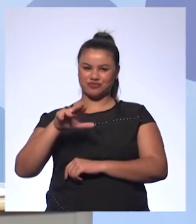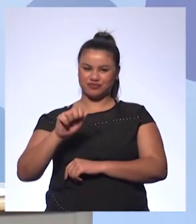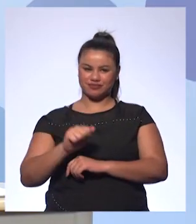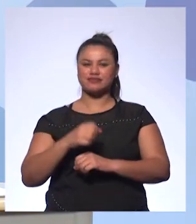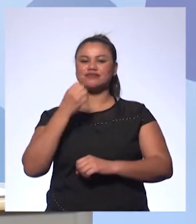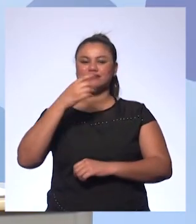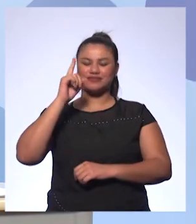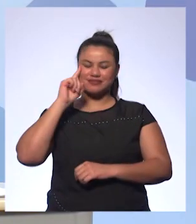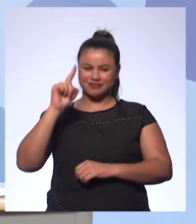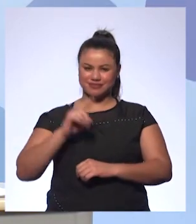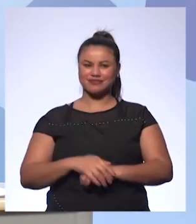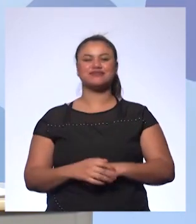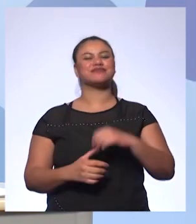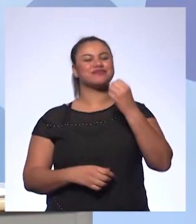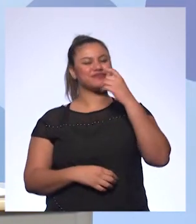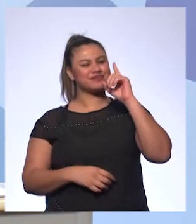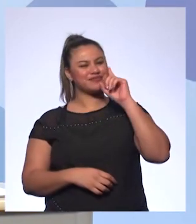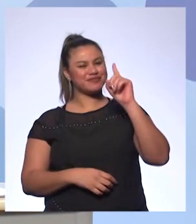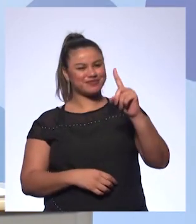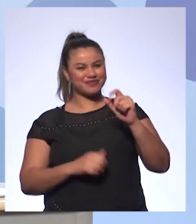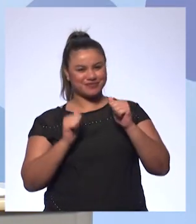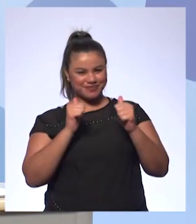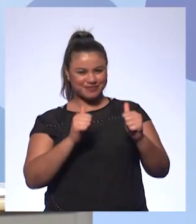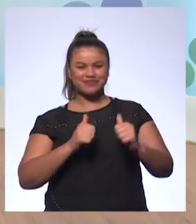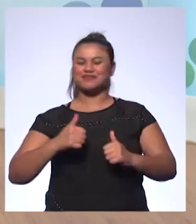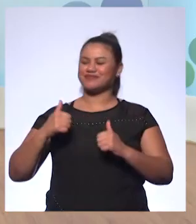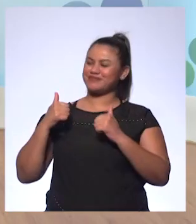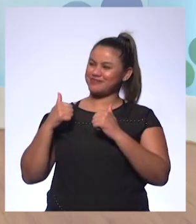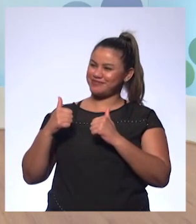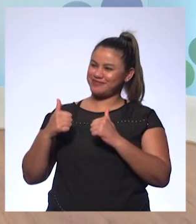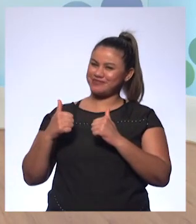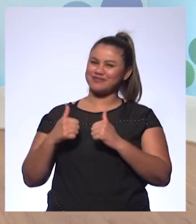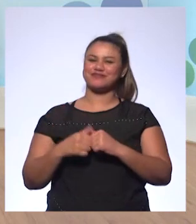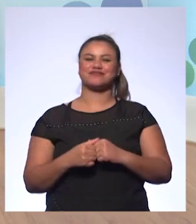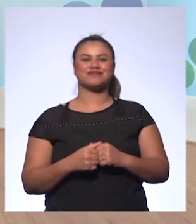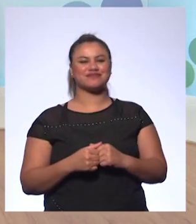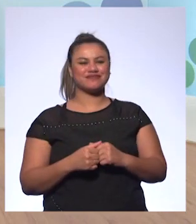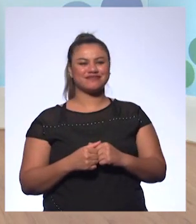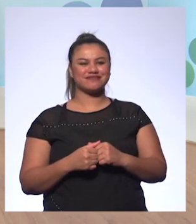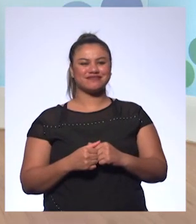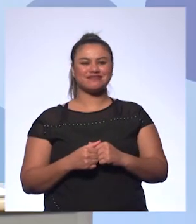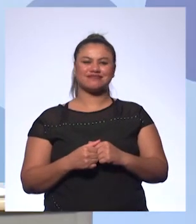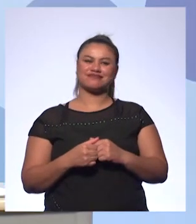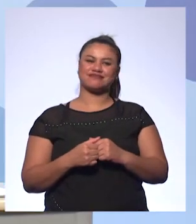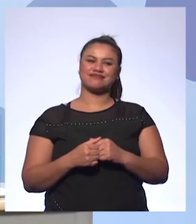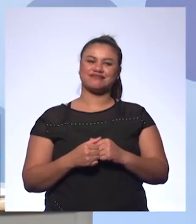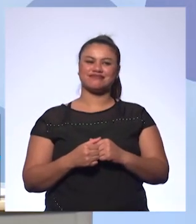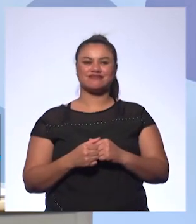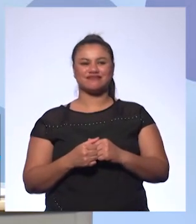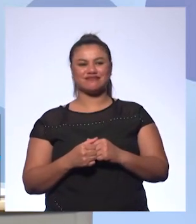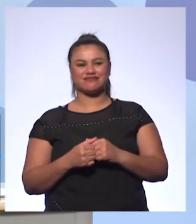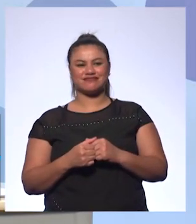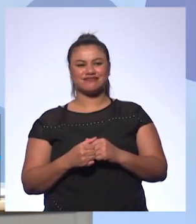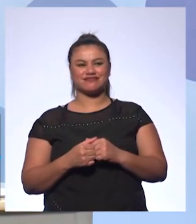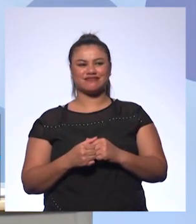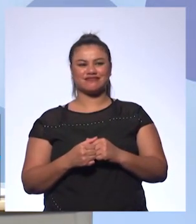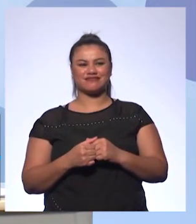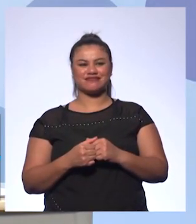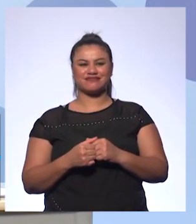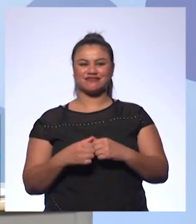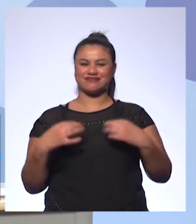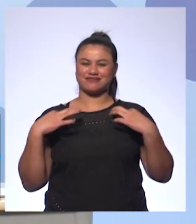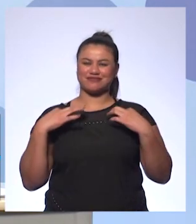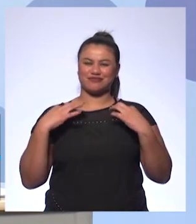Good morning Antônia Good morning and I Walk in fire working on um